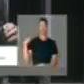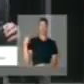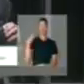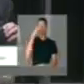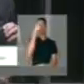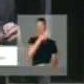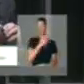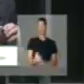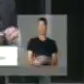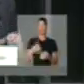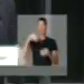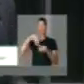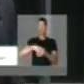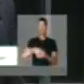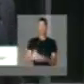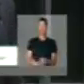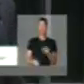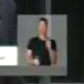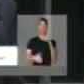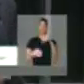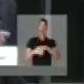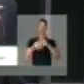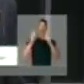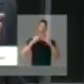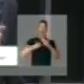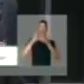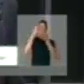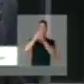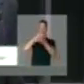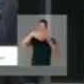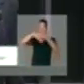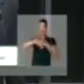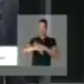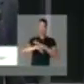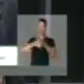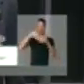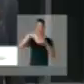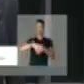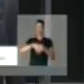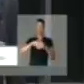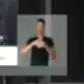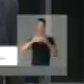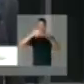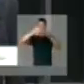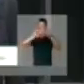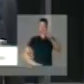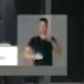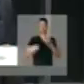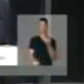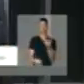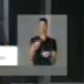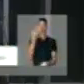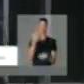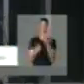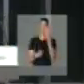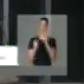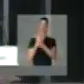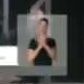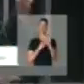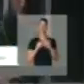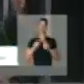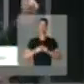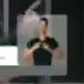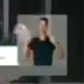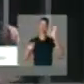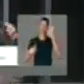responsabilidade esse voto, que esse voto possa ir para a gaveta, que esse voto possa ser rasgado, queimado, que vai ser a